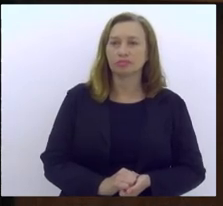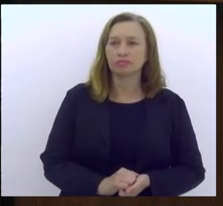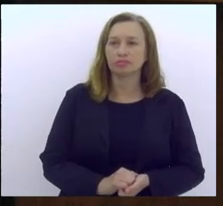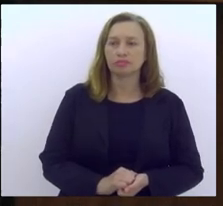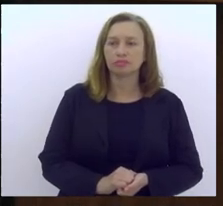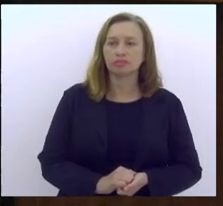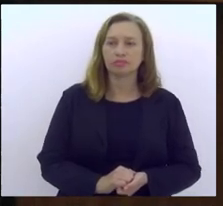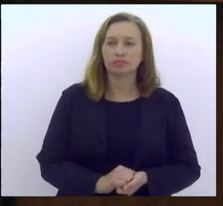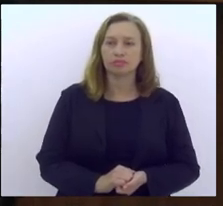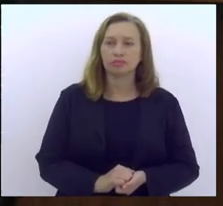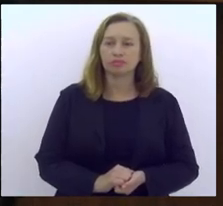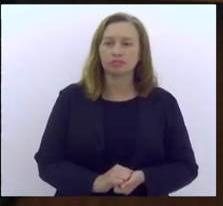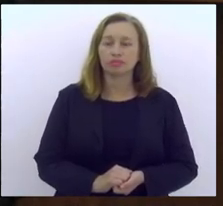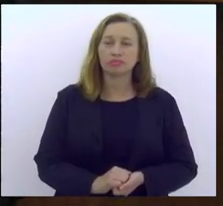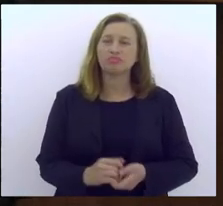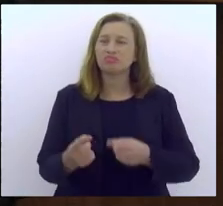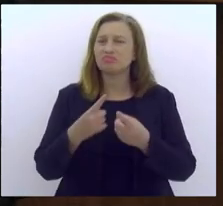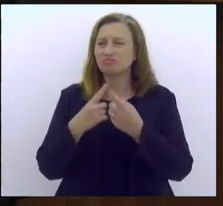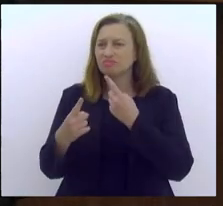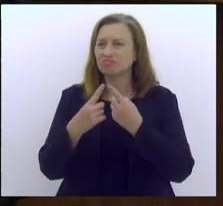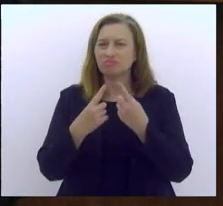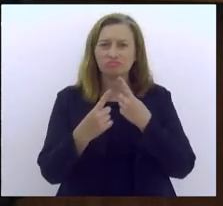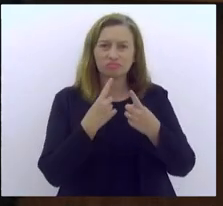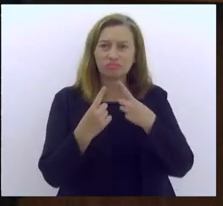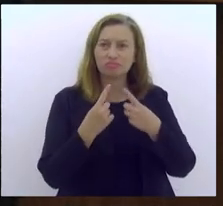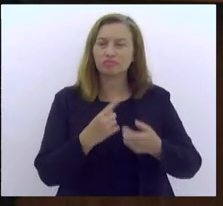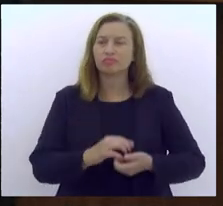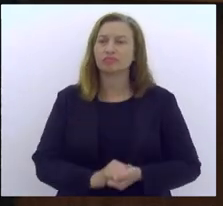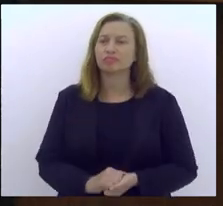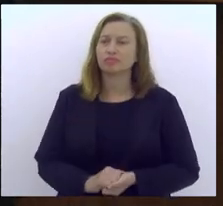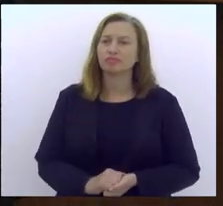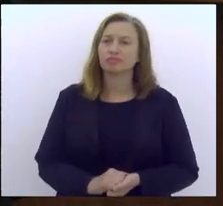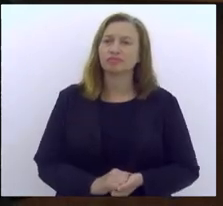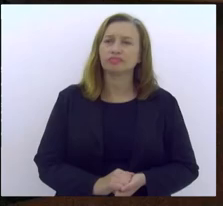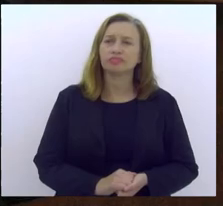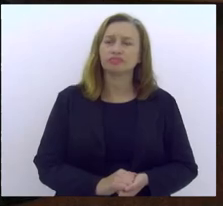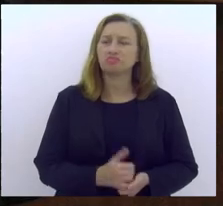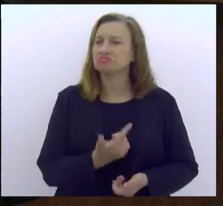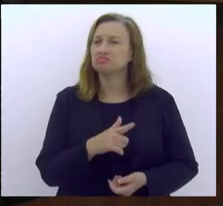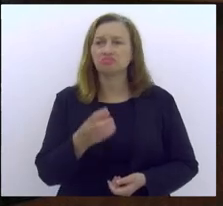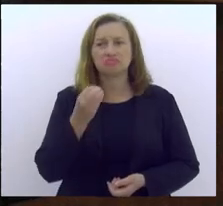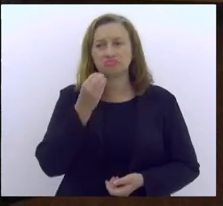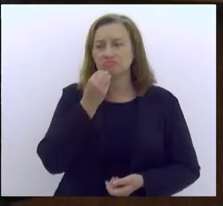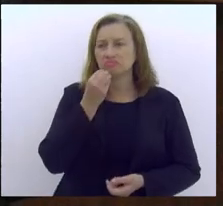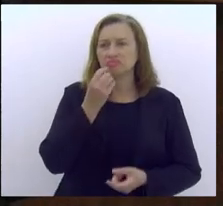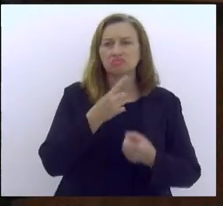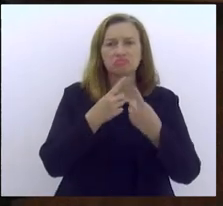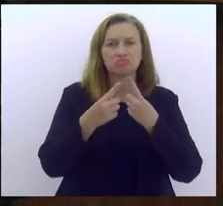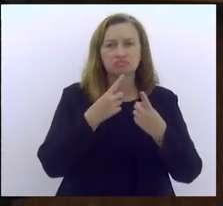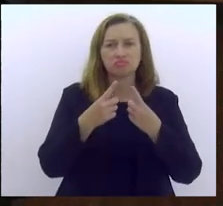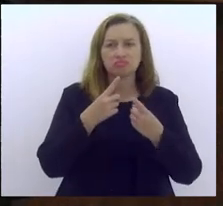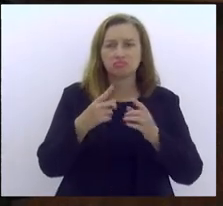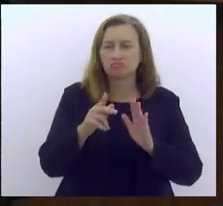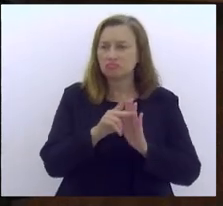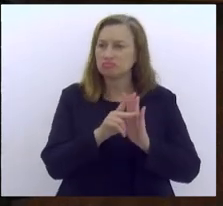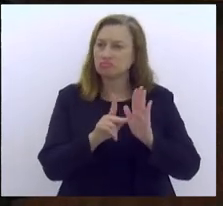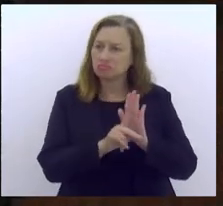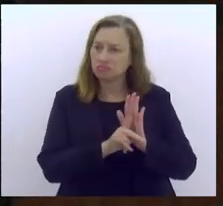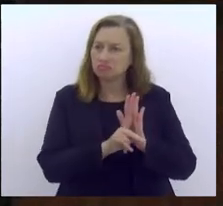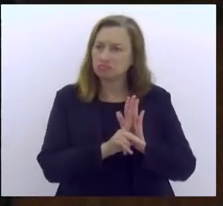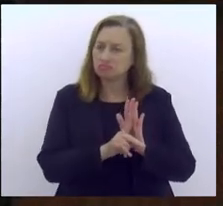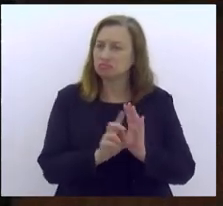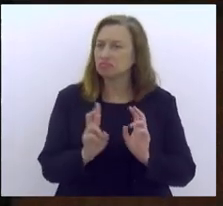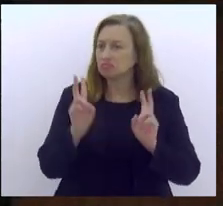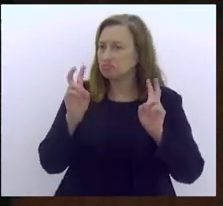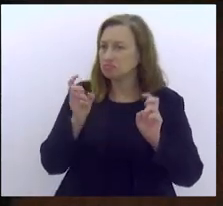E, naquela discussão acalorada, a gente não teve a oportunidade de discutir o teor do projeto, da matéria, que, inclusive,